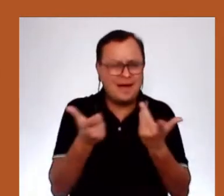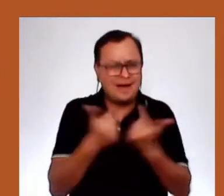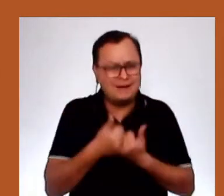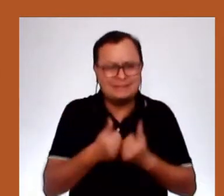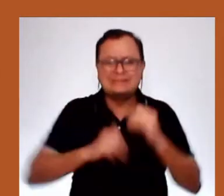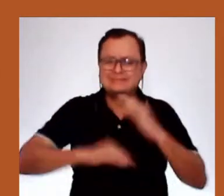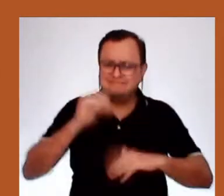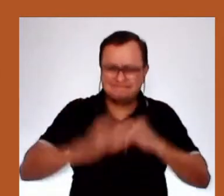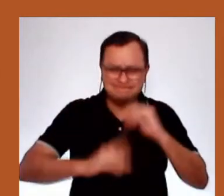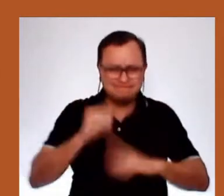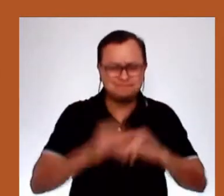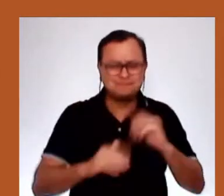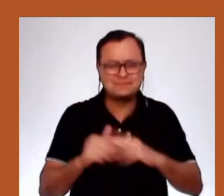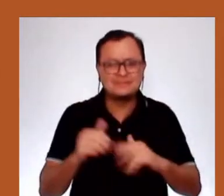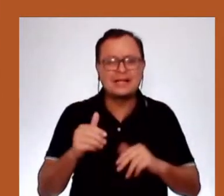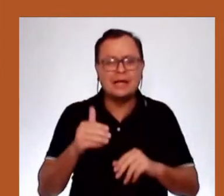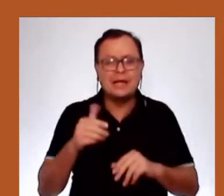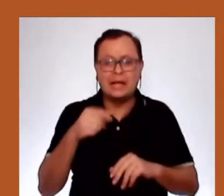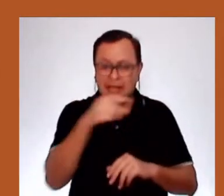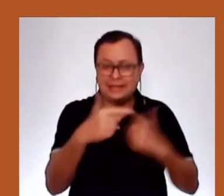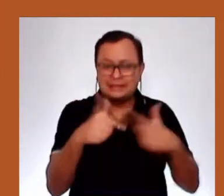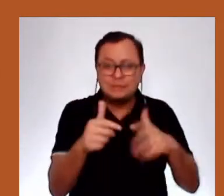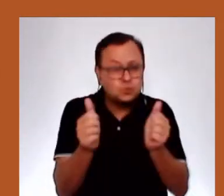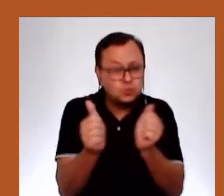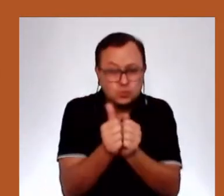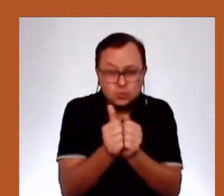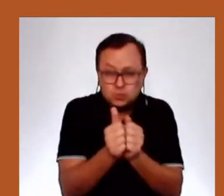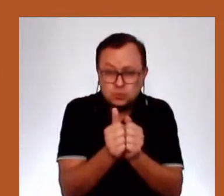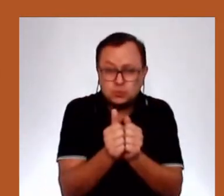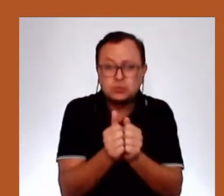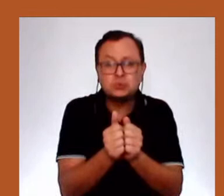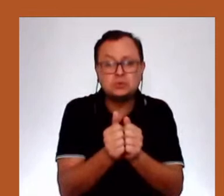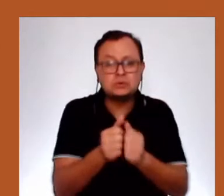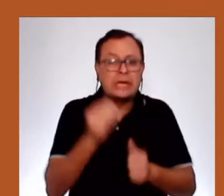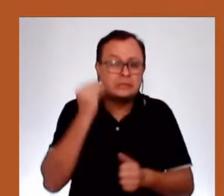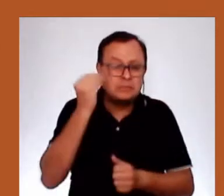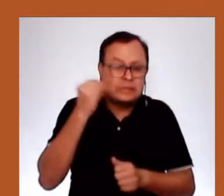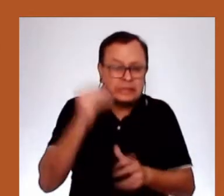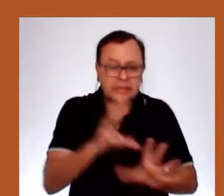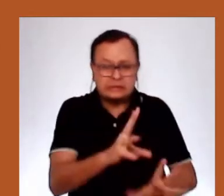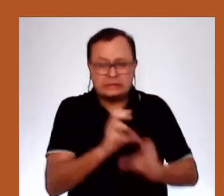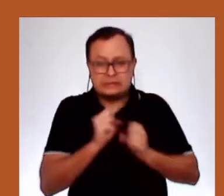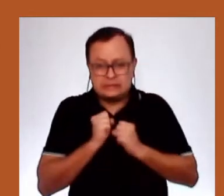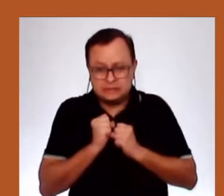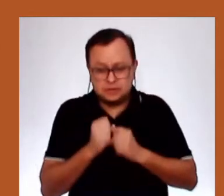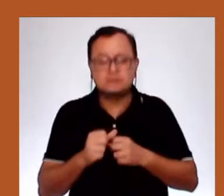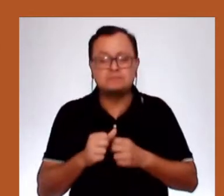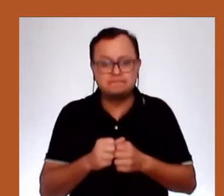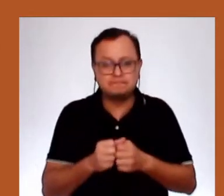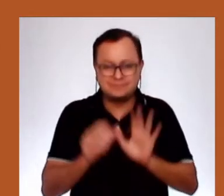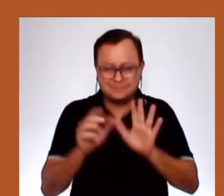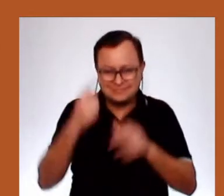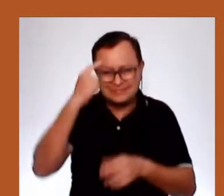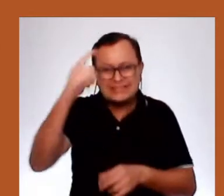podem trabalhar no ambulatório de cuidados paliativos do Hospital São Paulo. Eu digo que quando a inveja